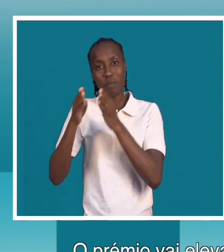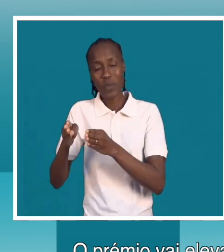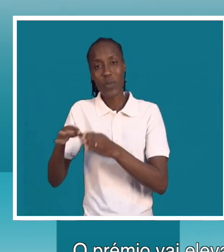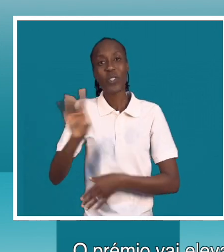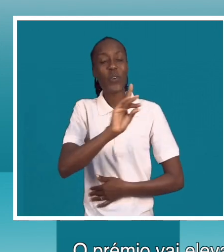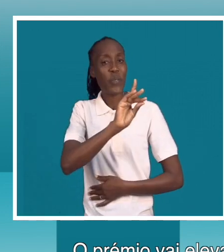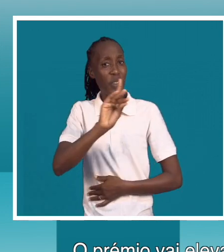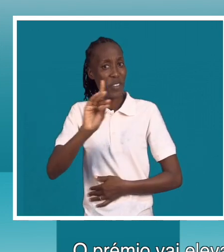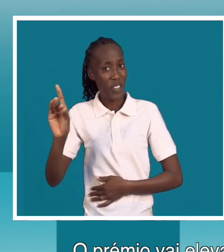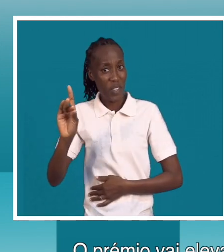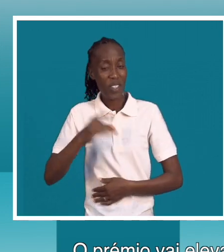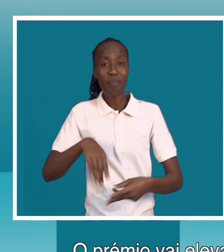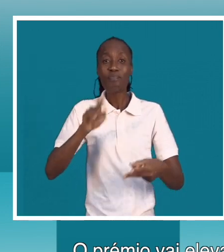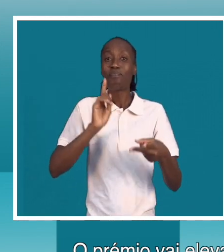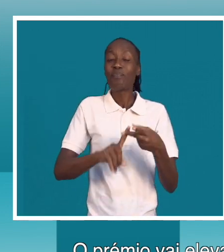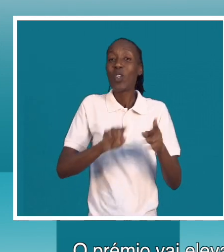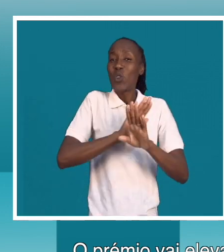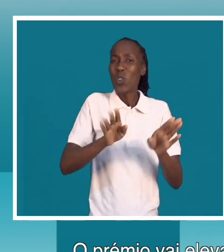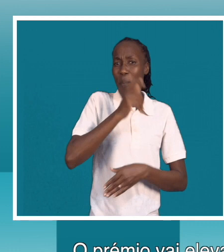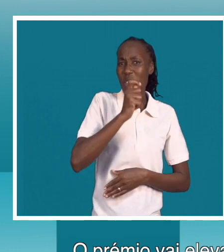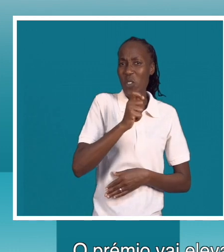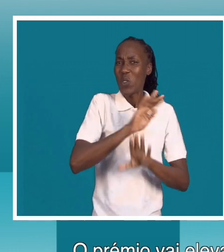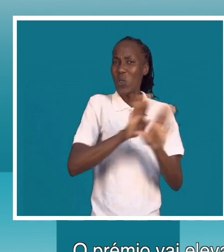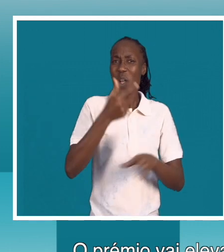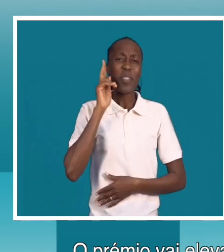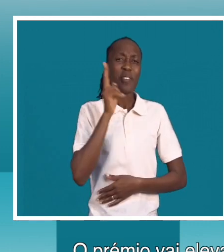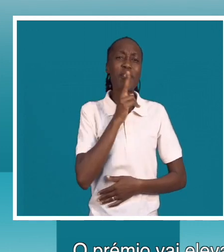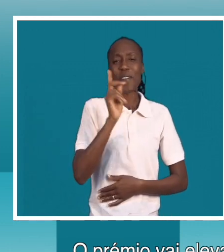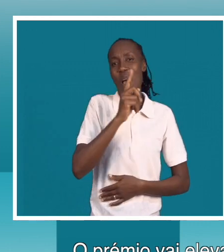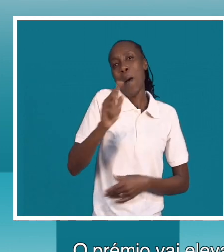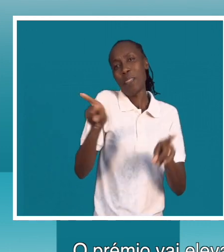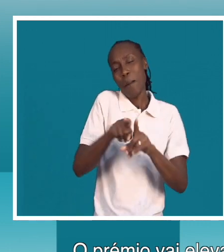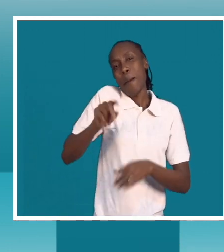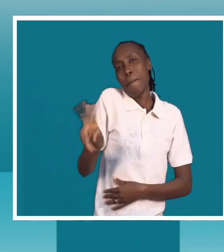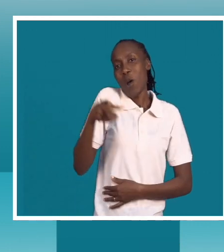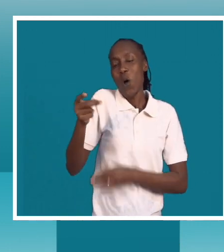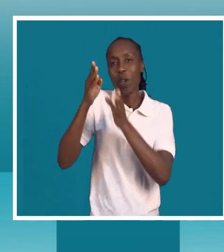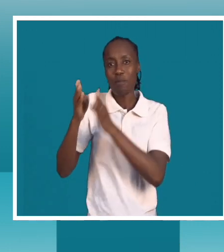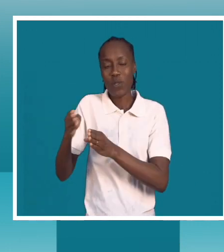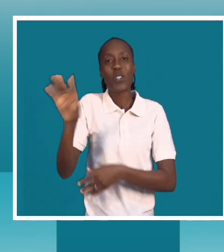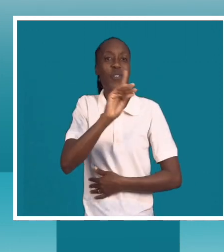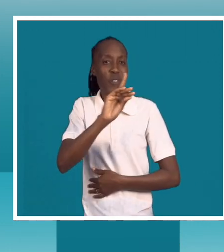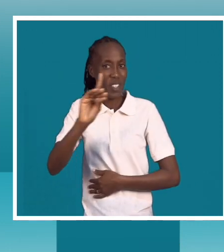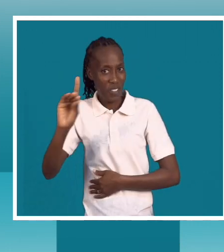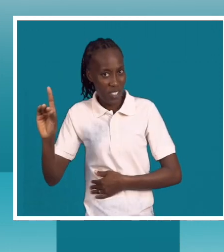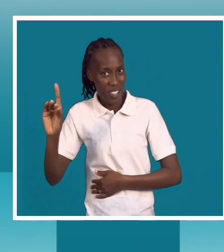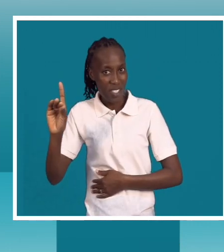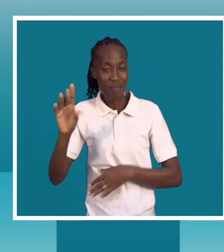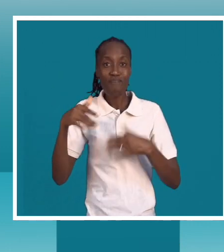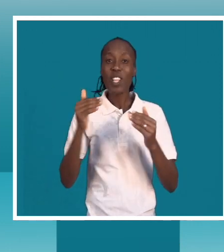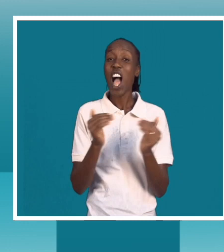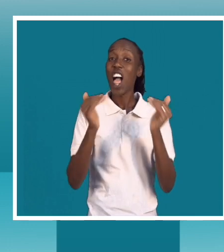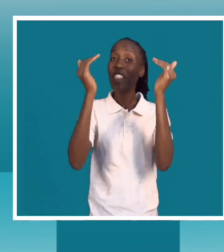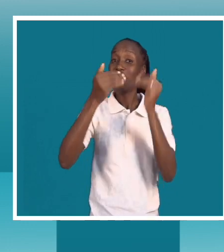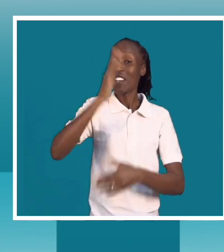com deficiência, não só para os jornalistas da TV surdo, também para outras pessoas com deficiência